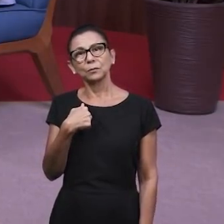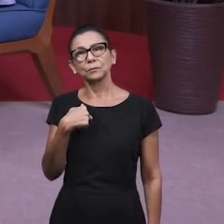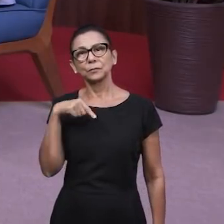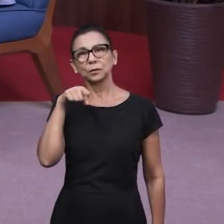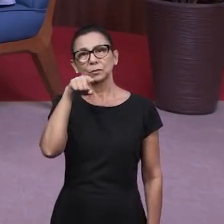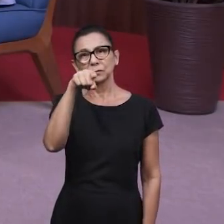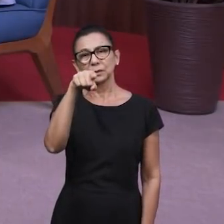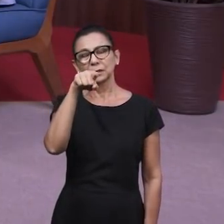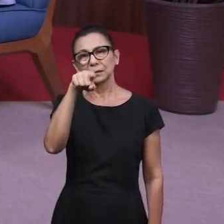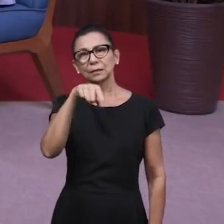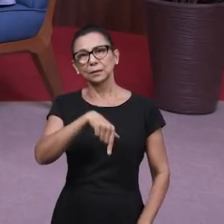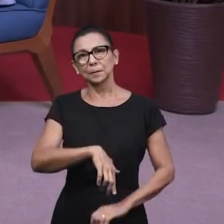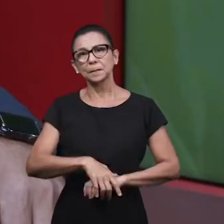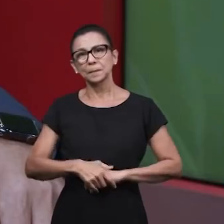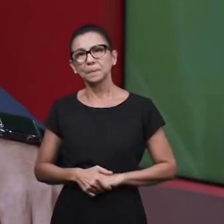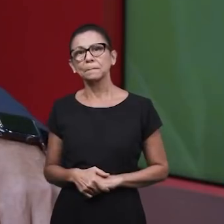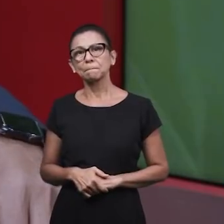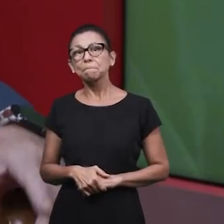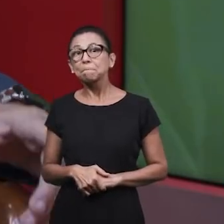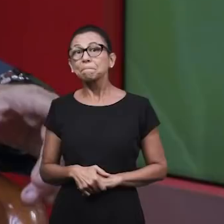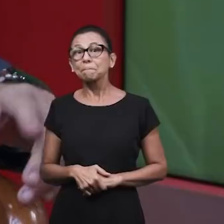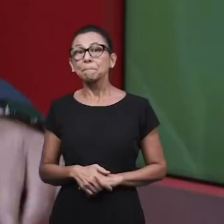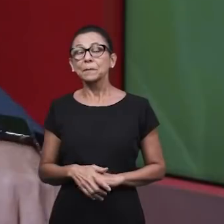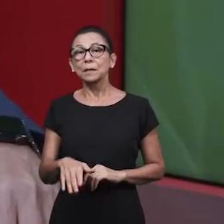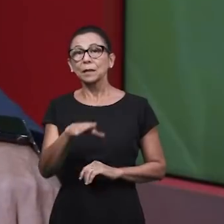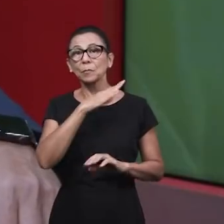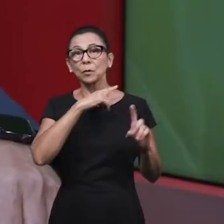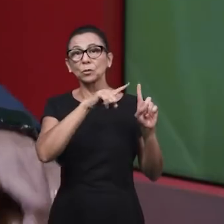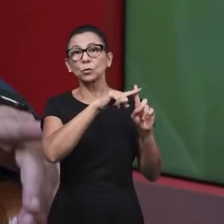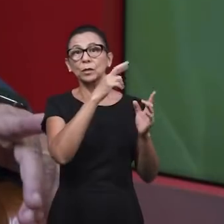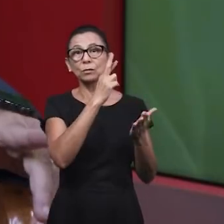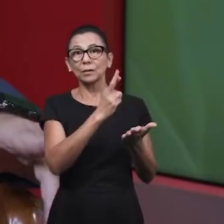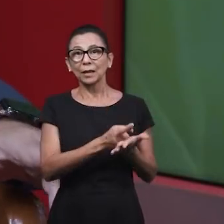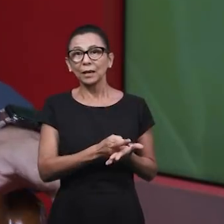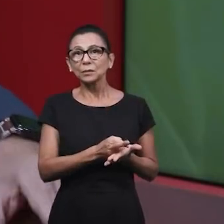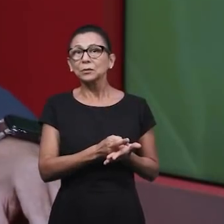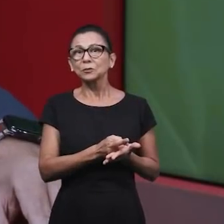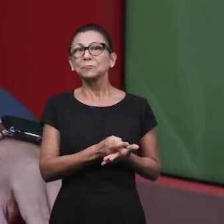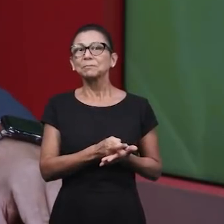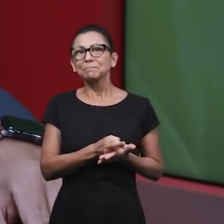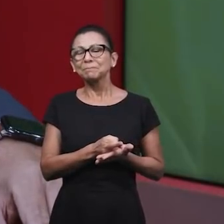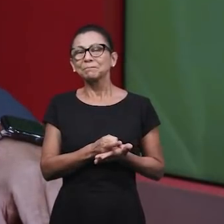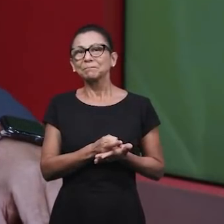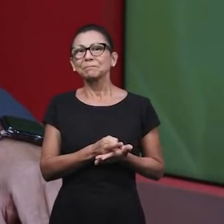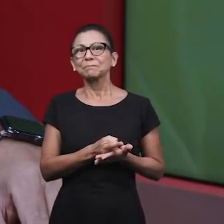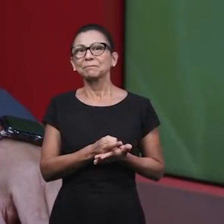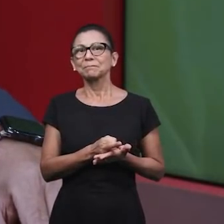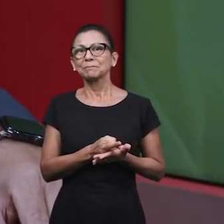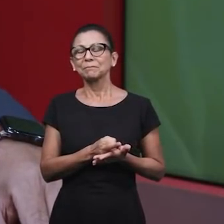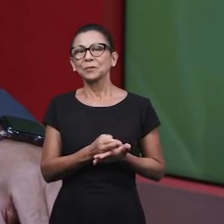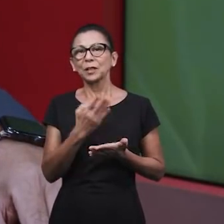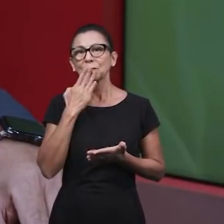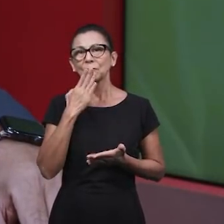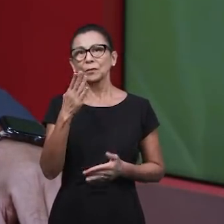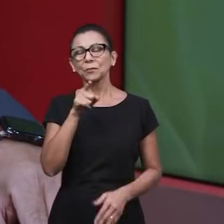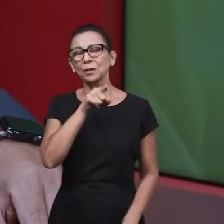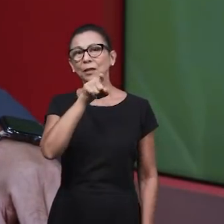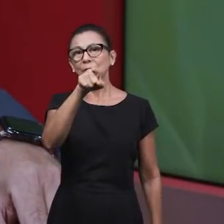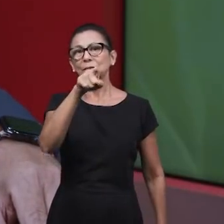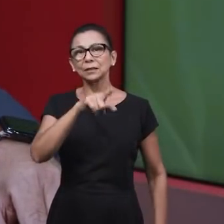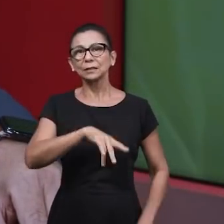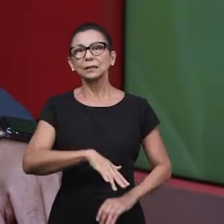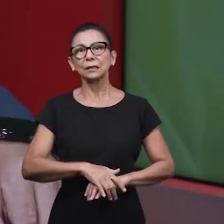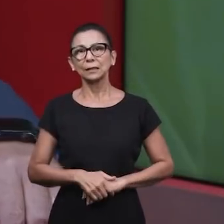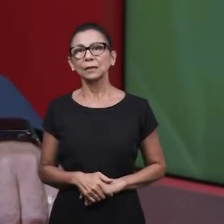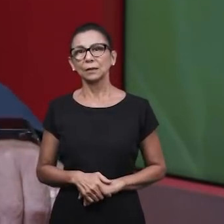é você, é o homem. O homem é o grande beneficiário